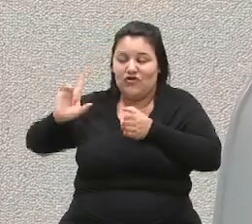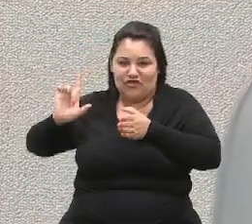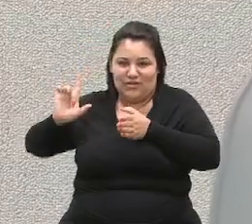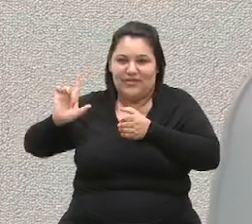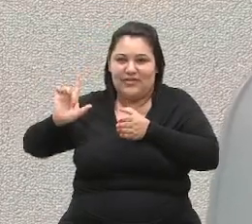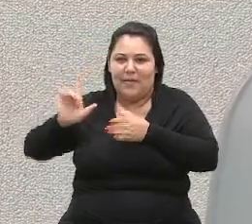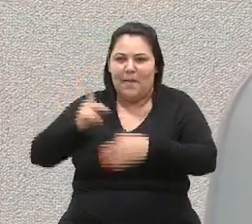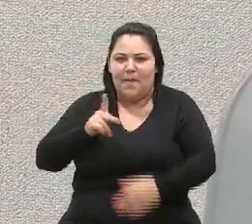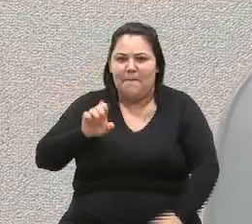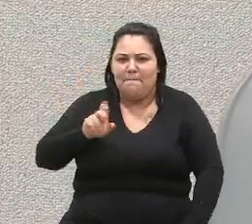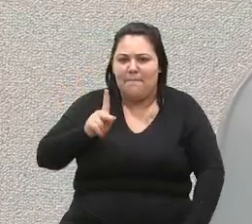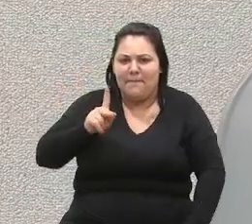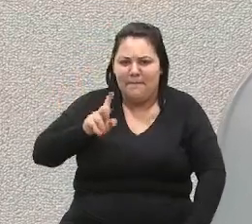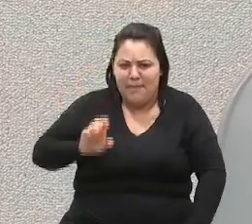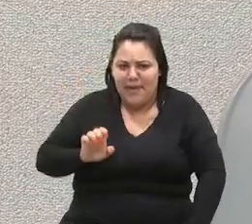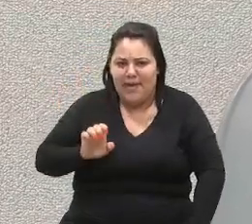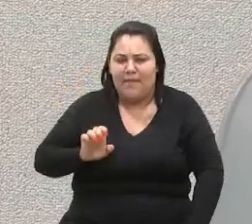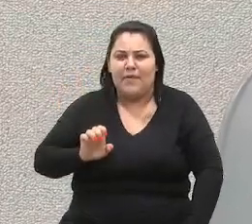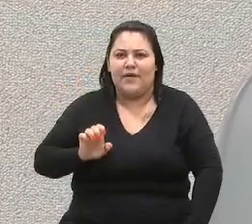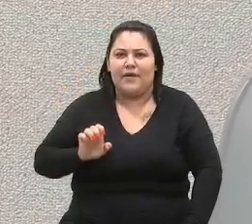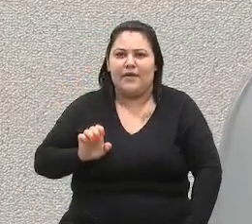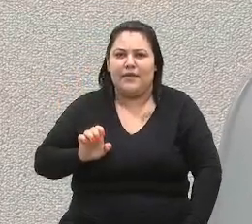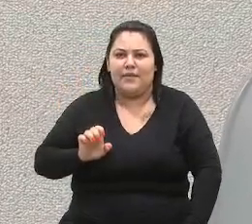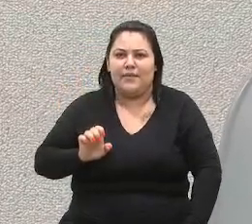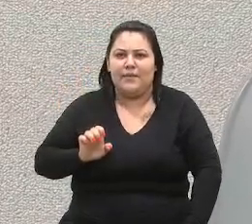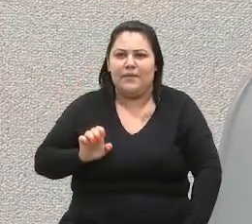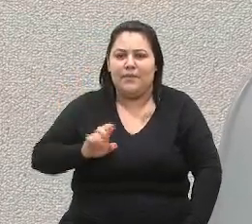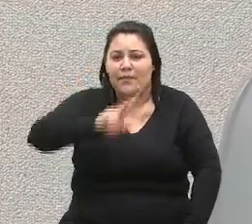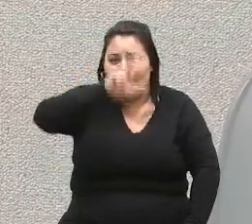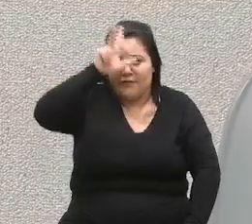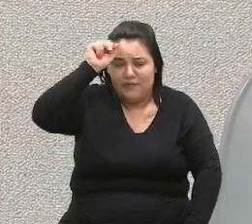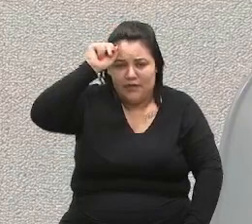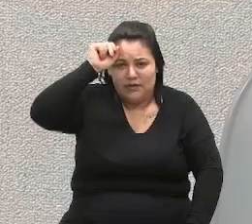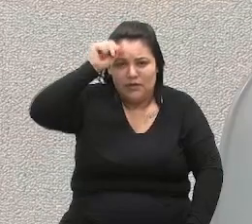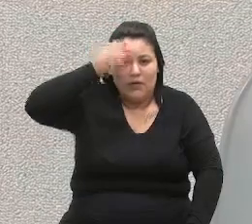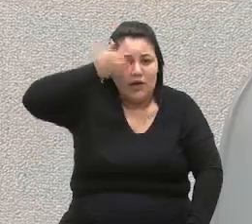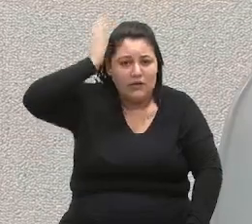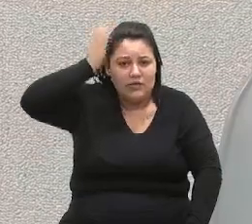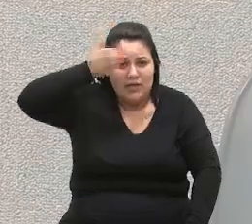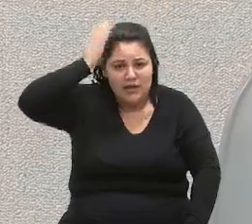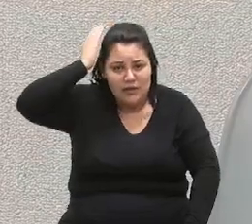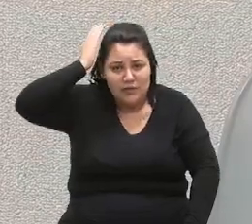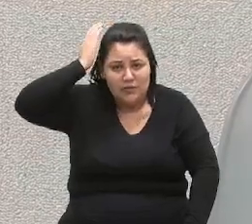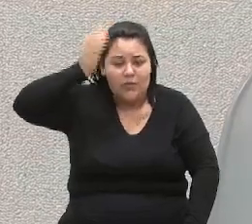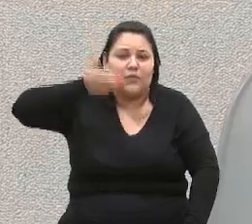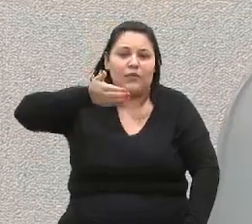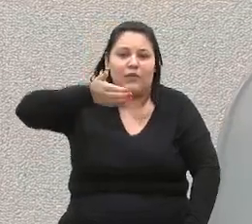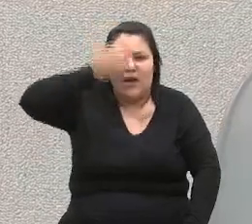Pepe Vargas, no prefeito Alceu Barbosa Velho,